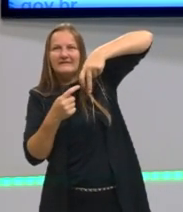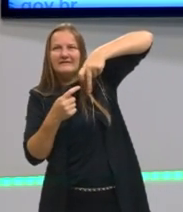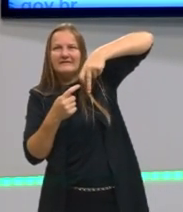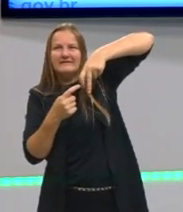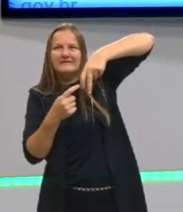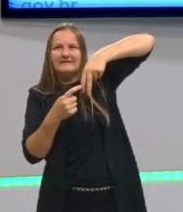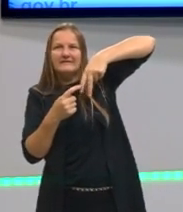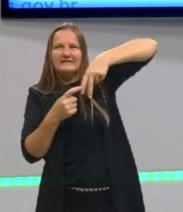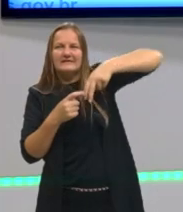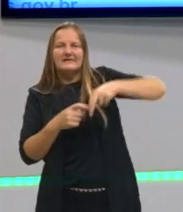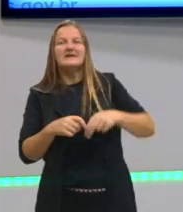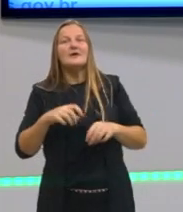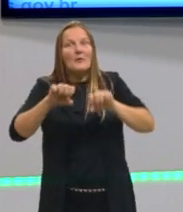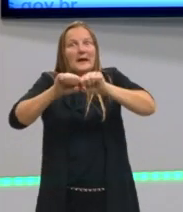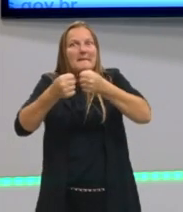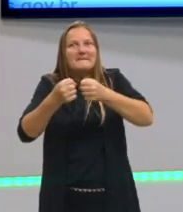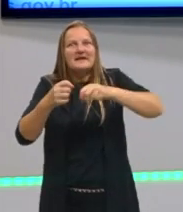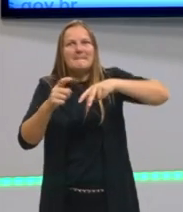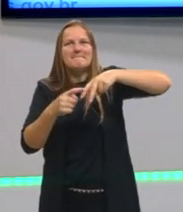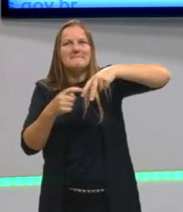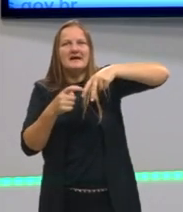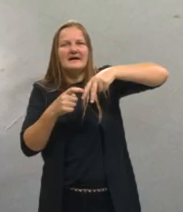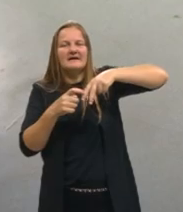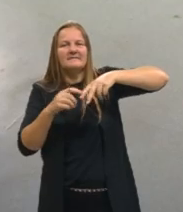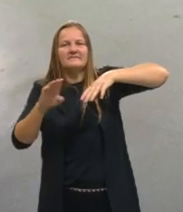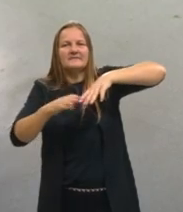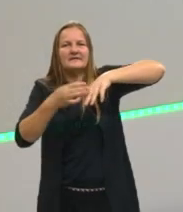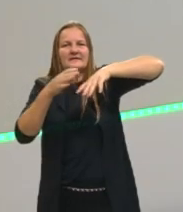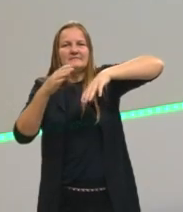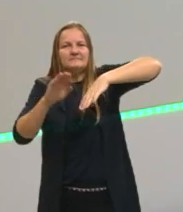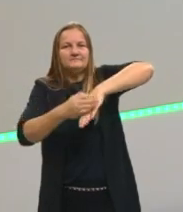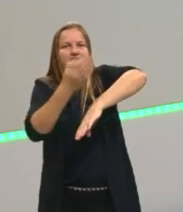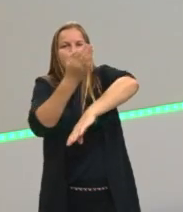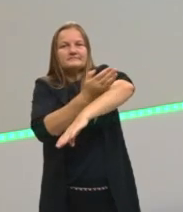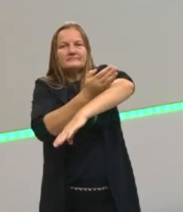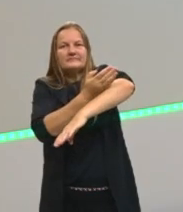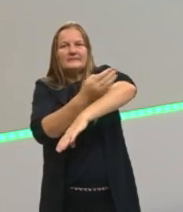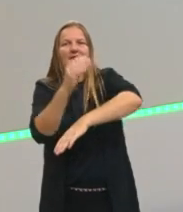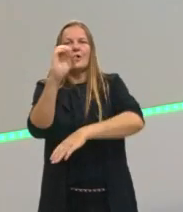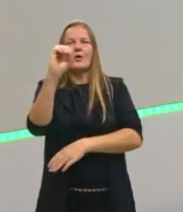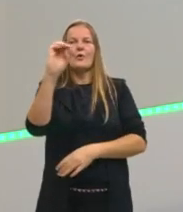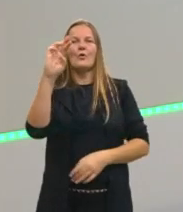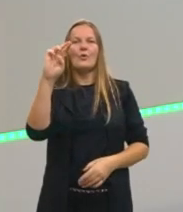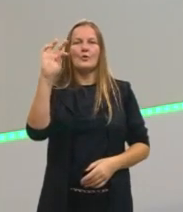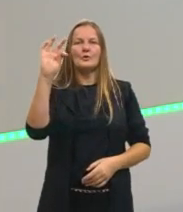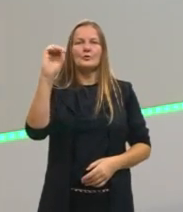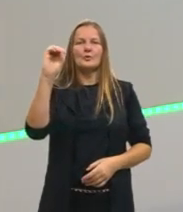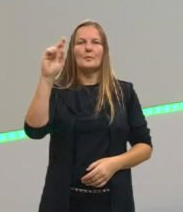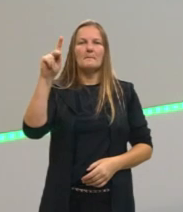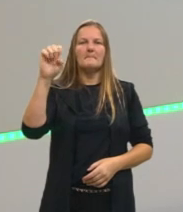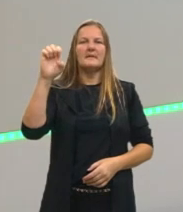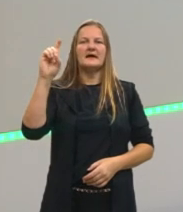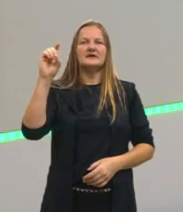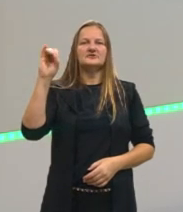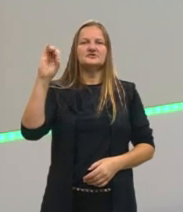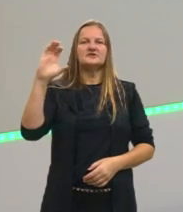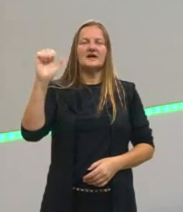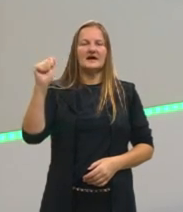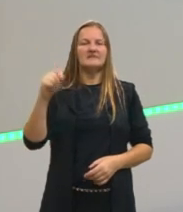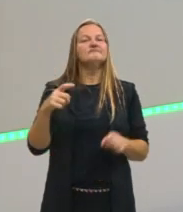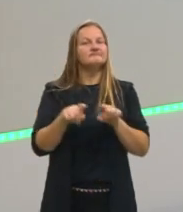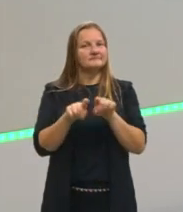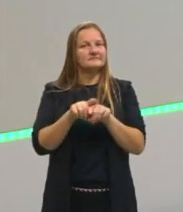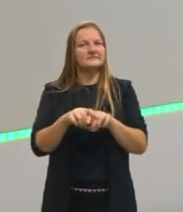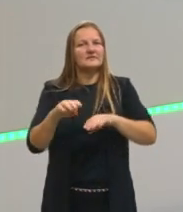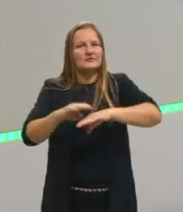uma botinha ortopédica eu tive a chance de usar bota Ortopédica Mas nem todo mundo tem essa opção Então se fato O resultado é